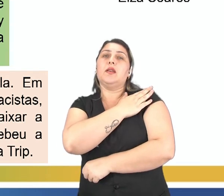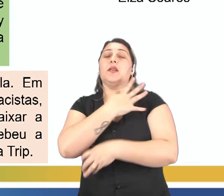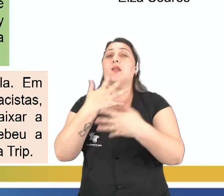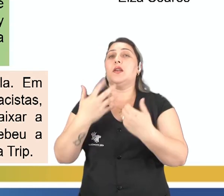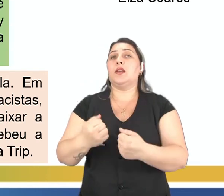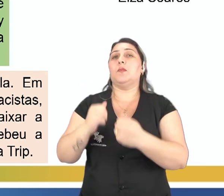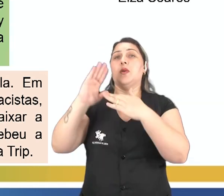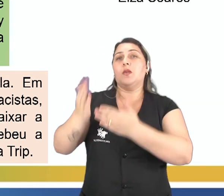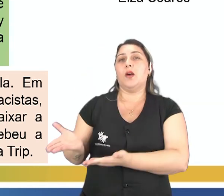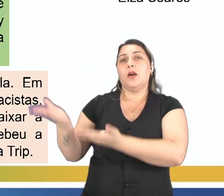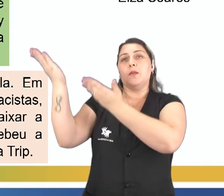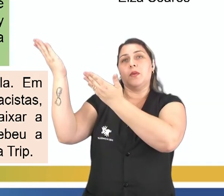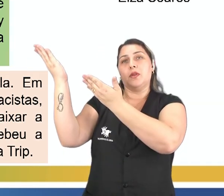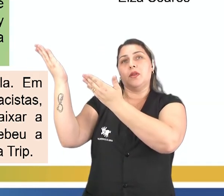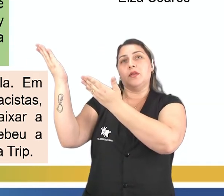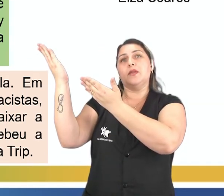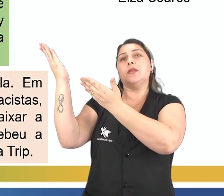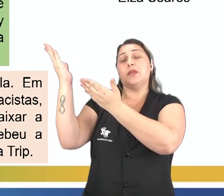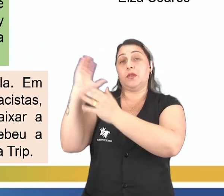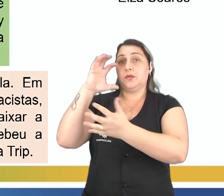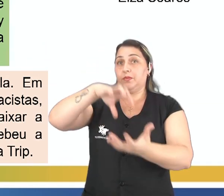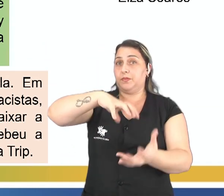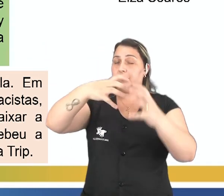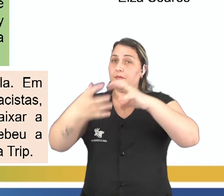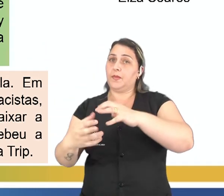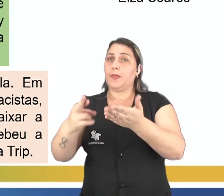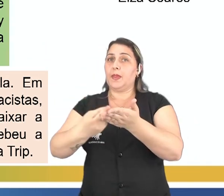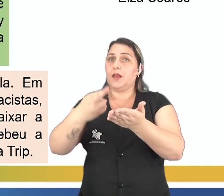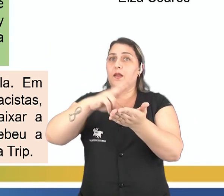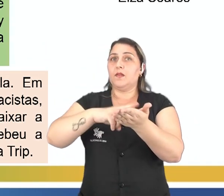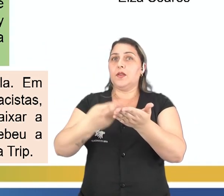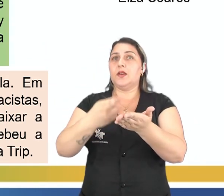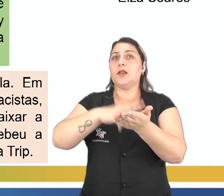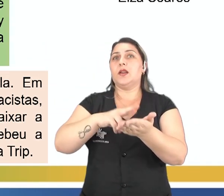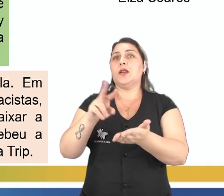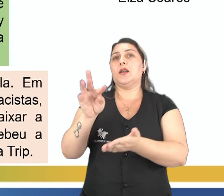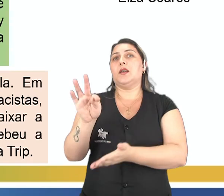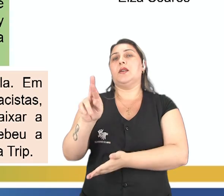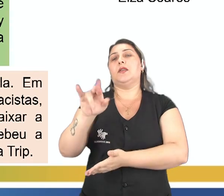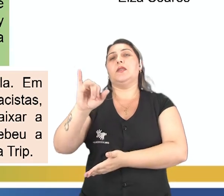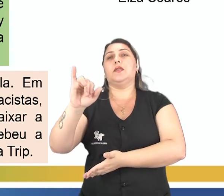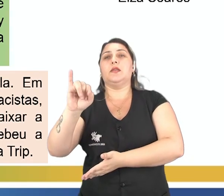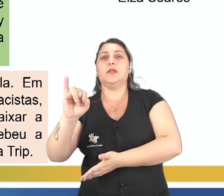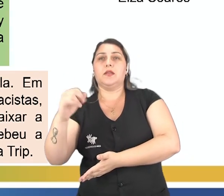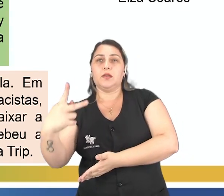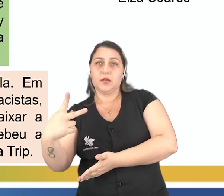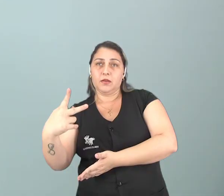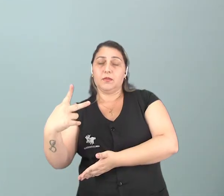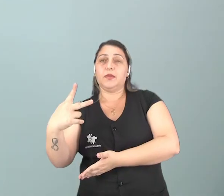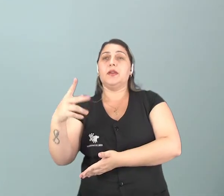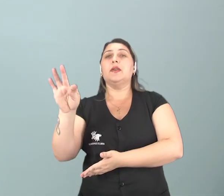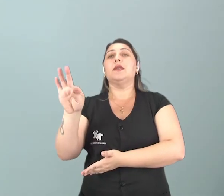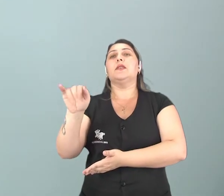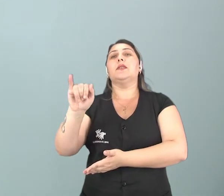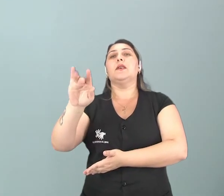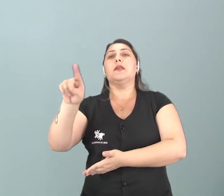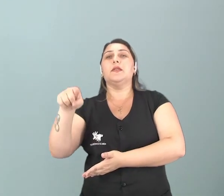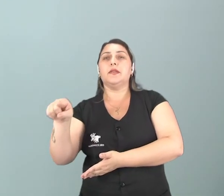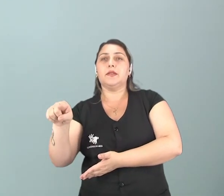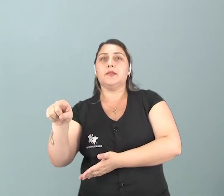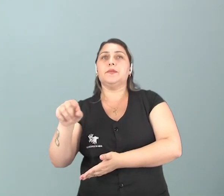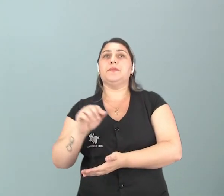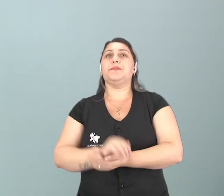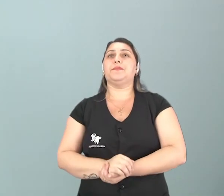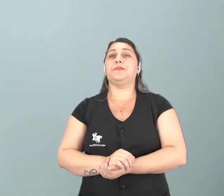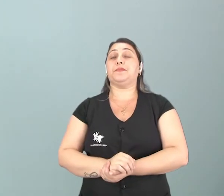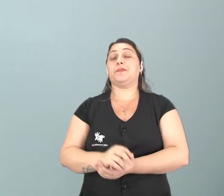a homenagem no prêmio Trip Transformadores da revista Trip. Acertou quem disse Thaís Araújo.